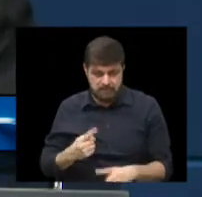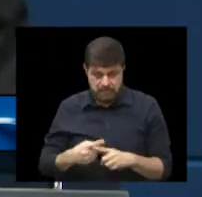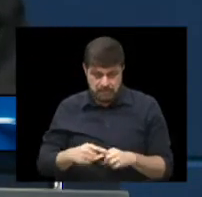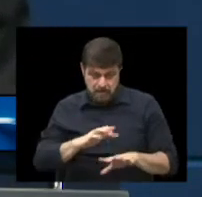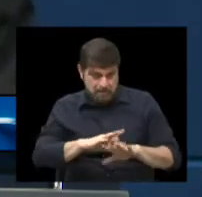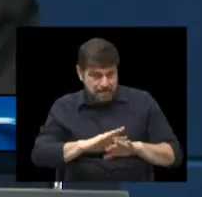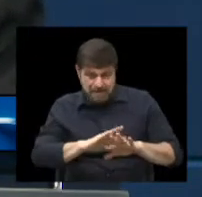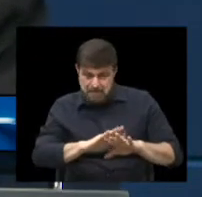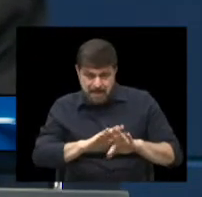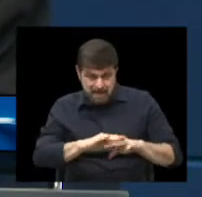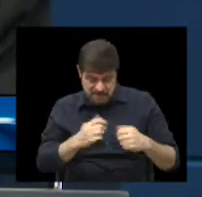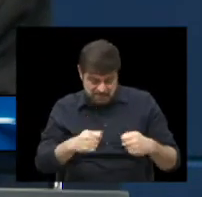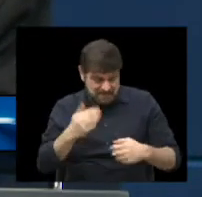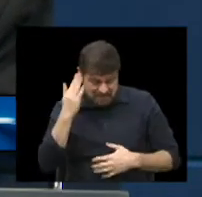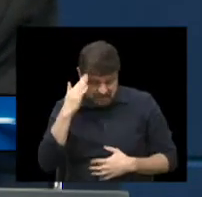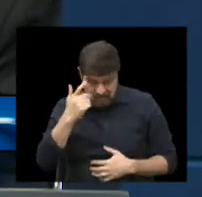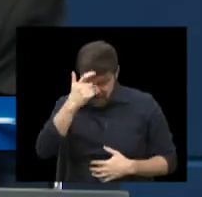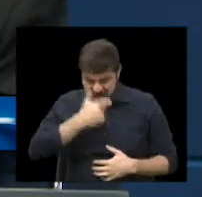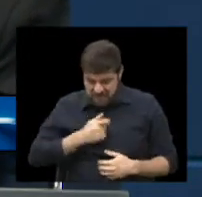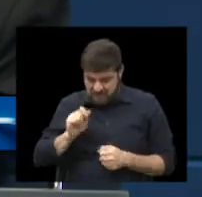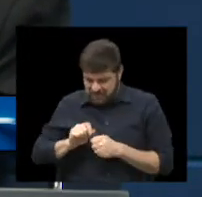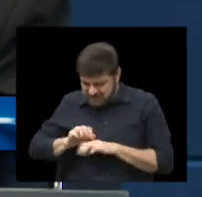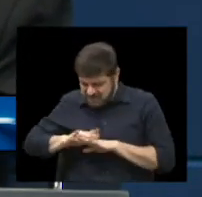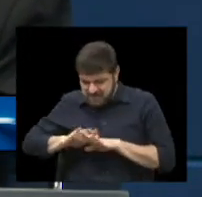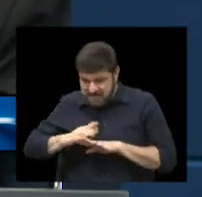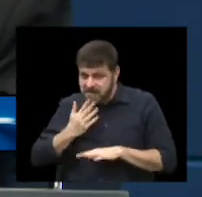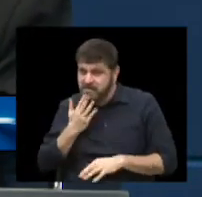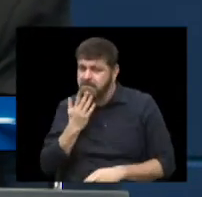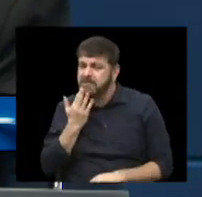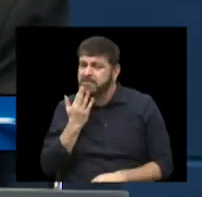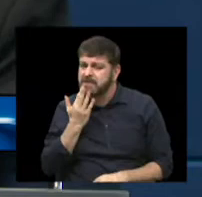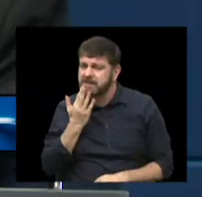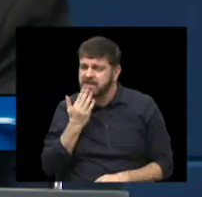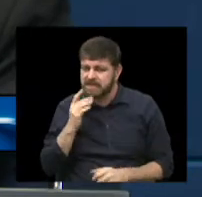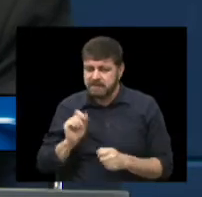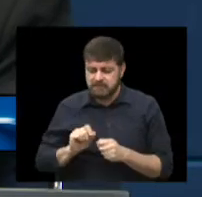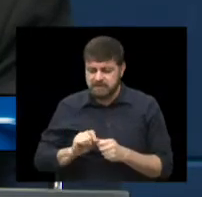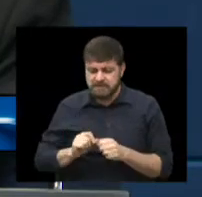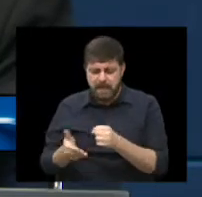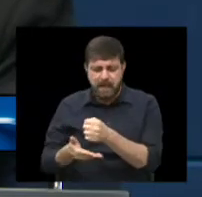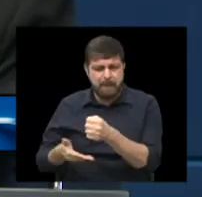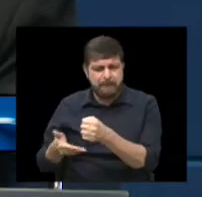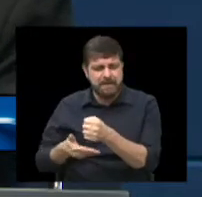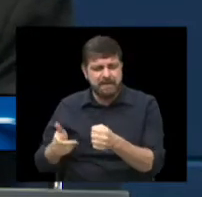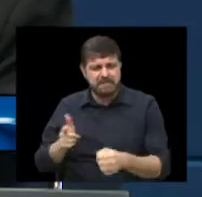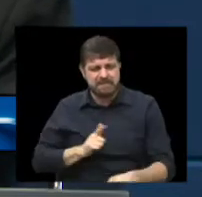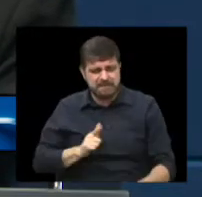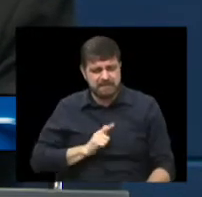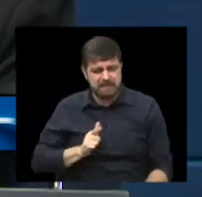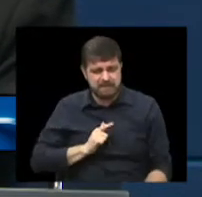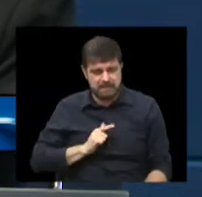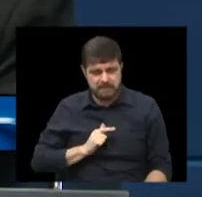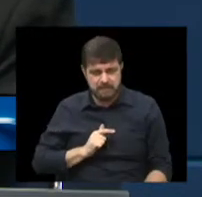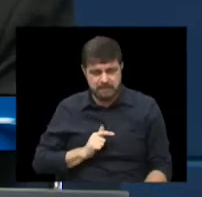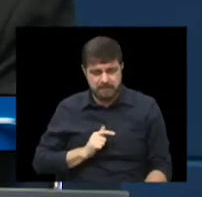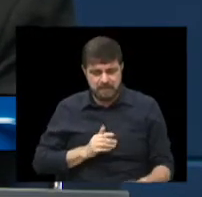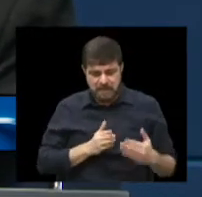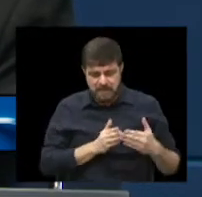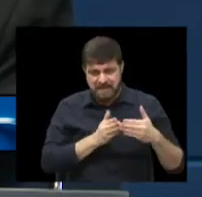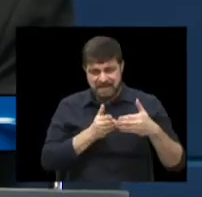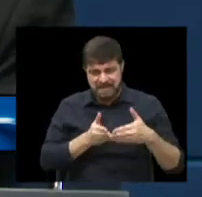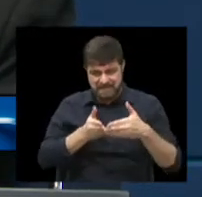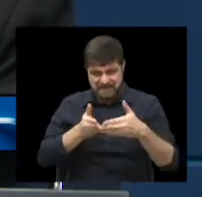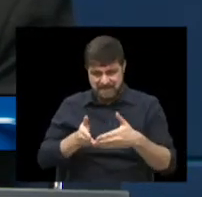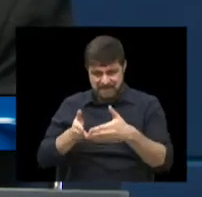Vossa Excelência já fez e eu também, teria que ter, no mínimo, caber no mínimo em cada navio,